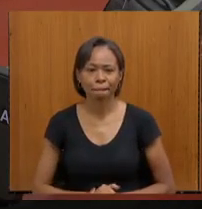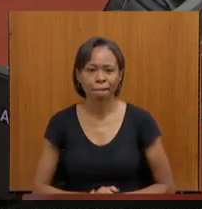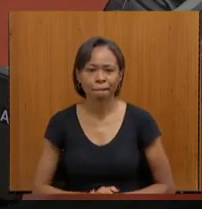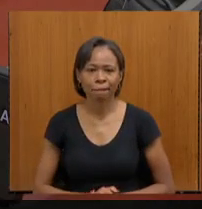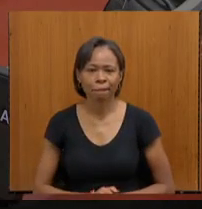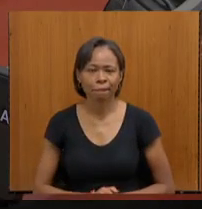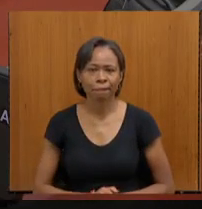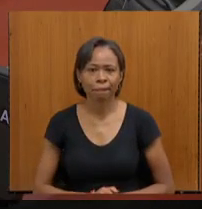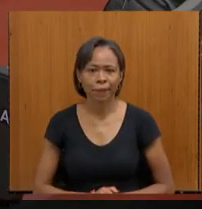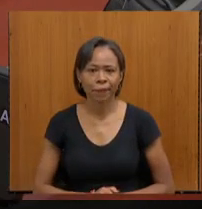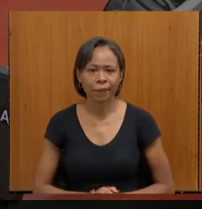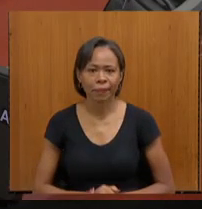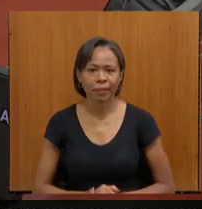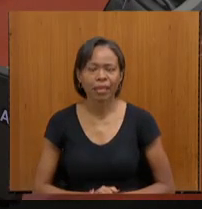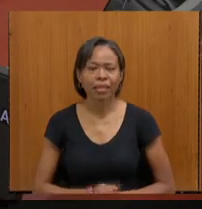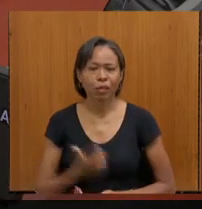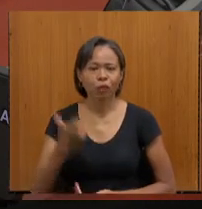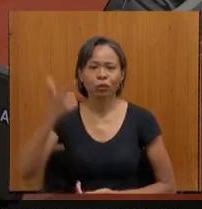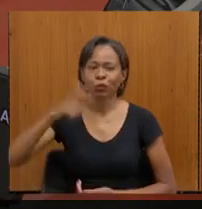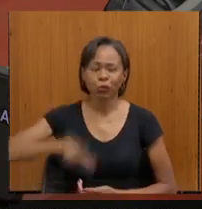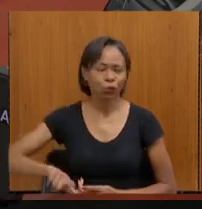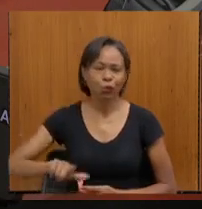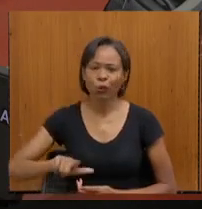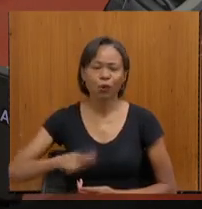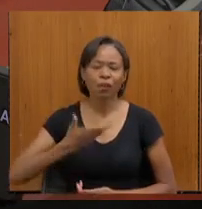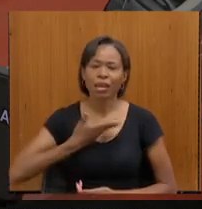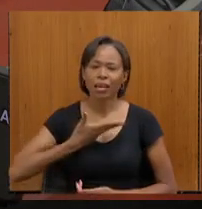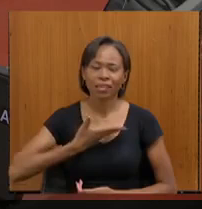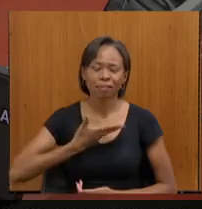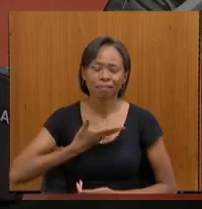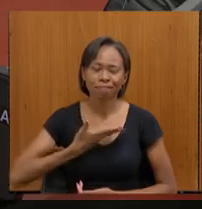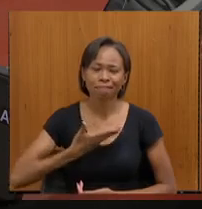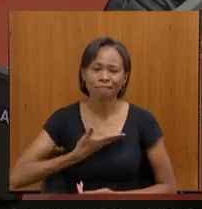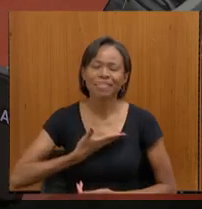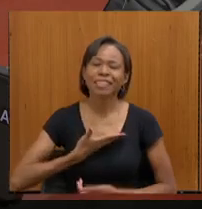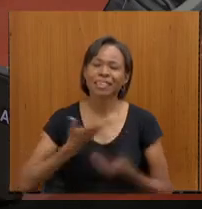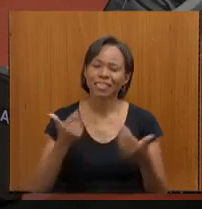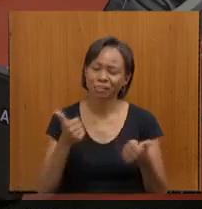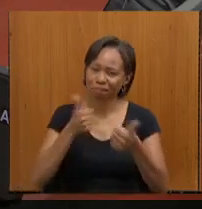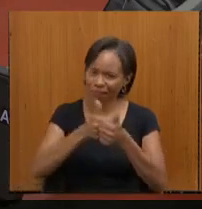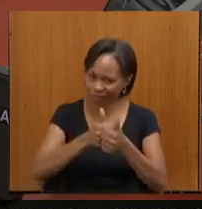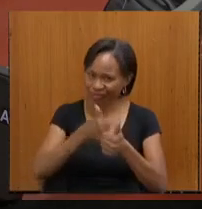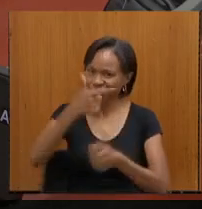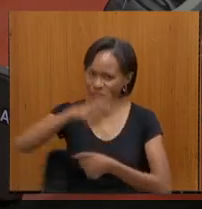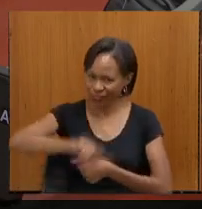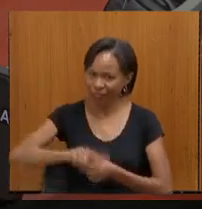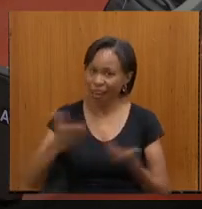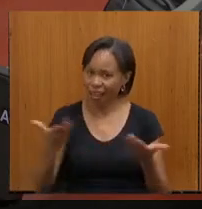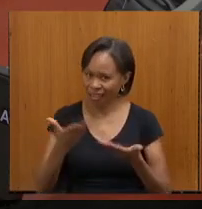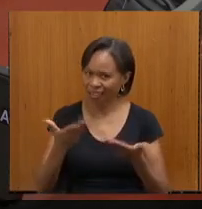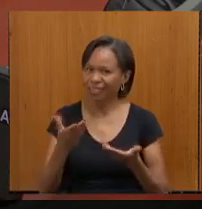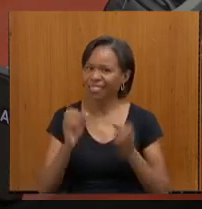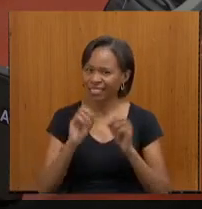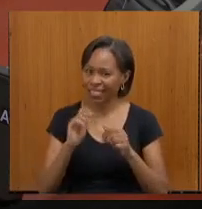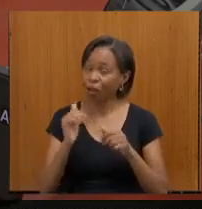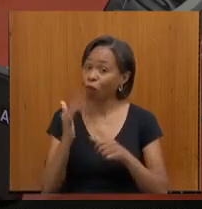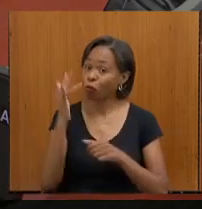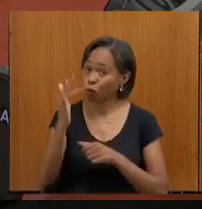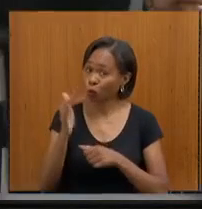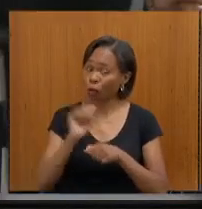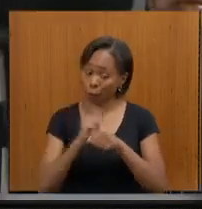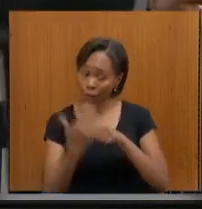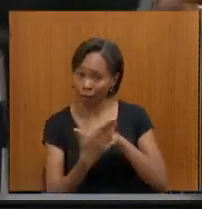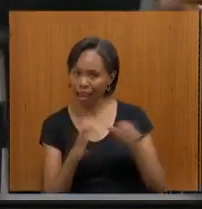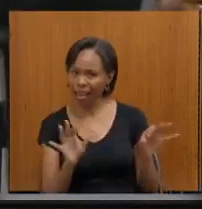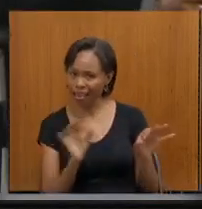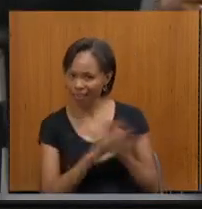vamos deve retornar essa amizade mais fraterno mais próxima agora né Depois da pandemia vamos a muita ajuda